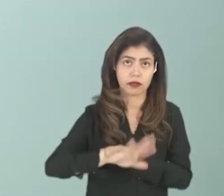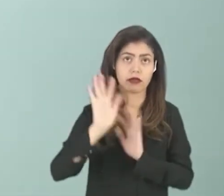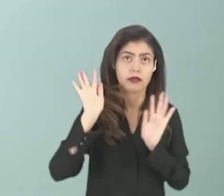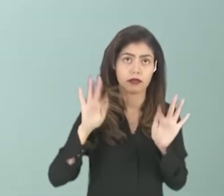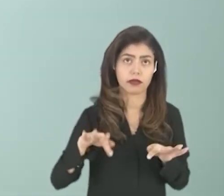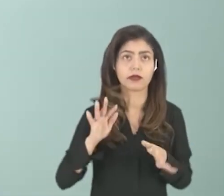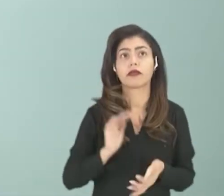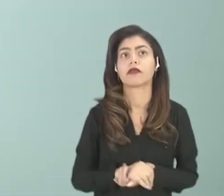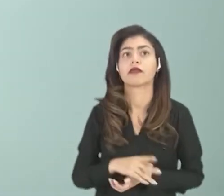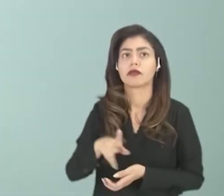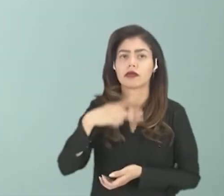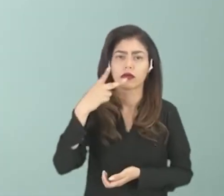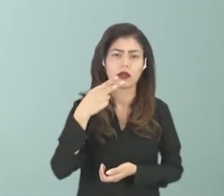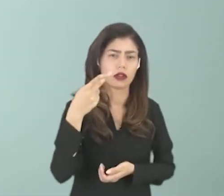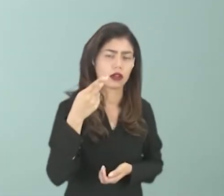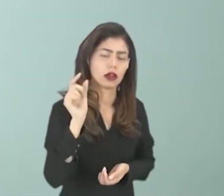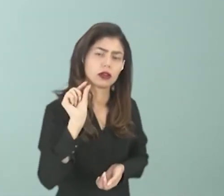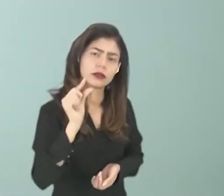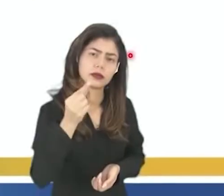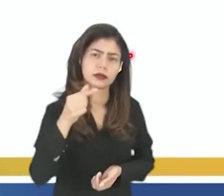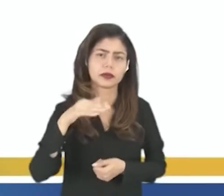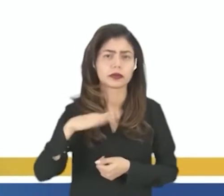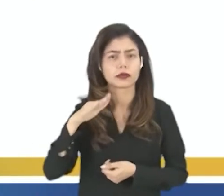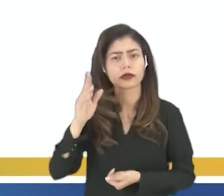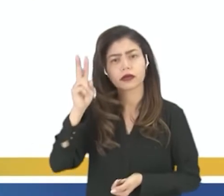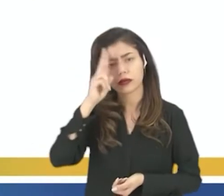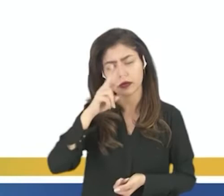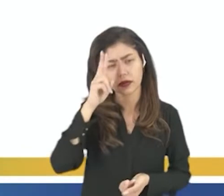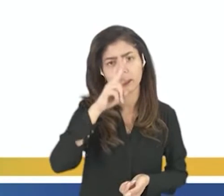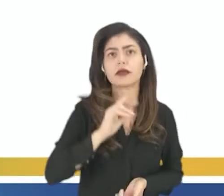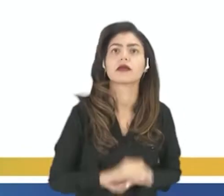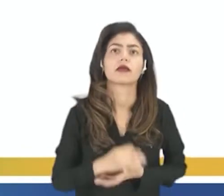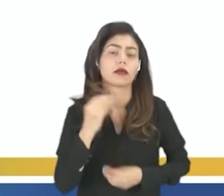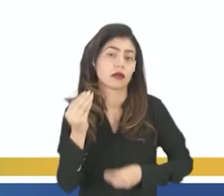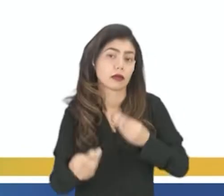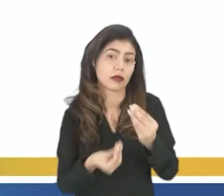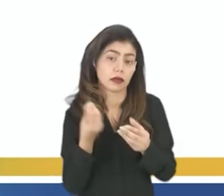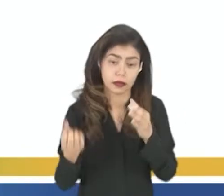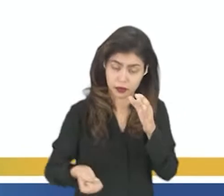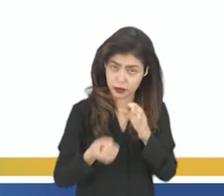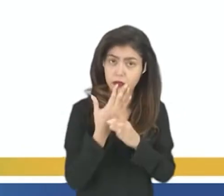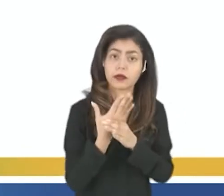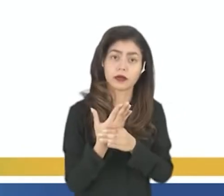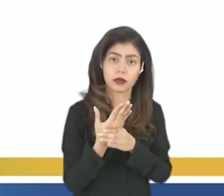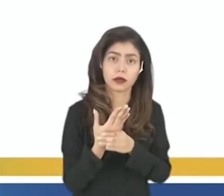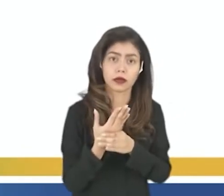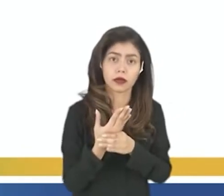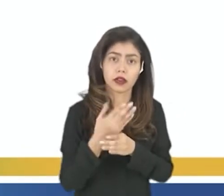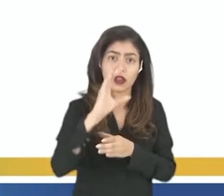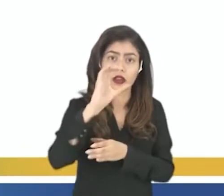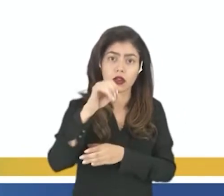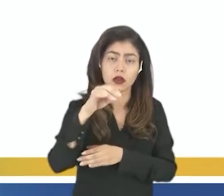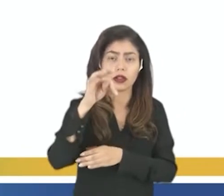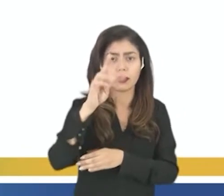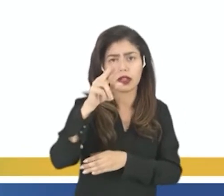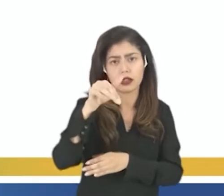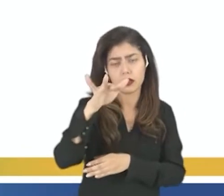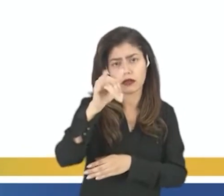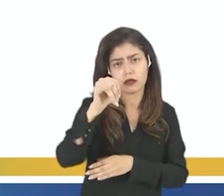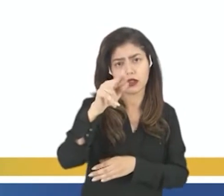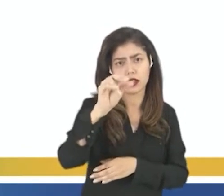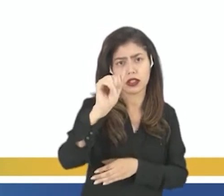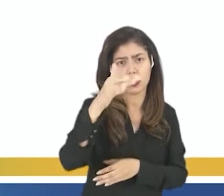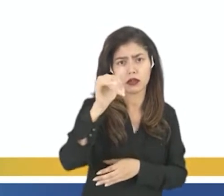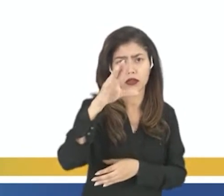final fala um pouquinho mais sobre isso aí Lembrando que como que se deu essa contaminação que a justamente o